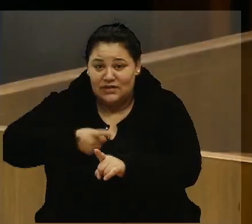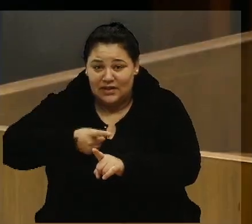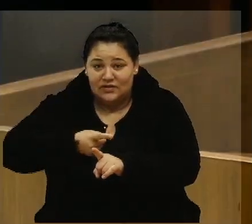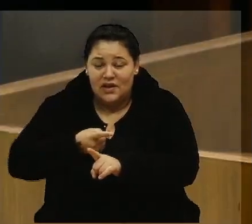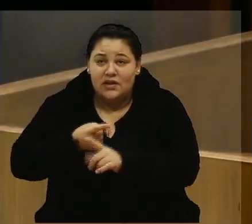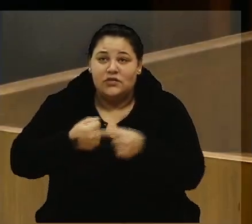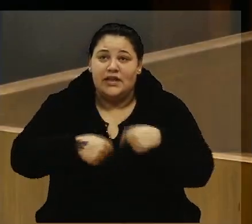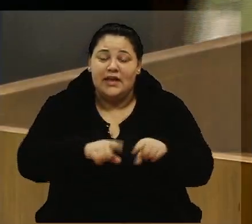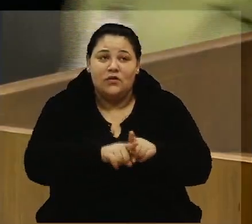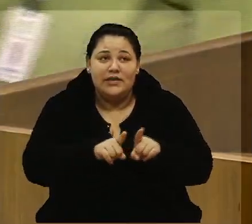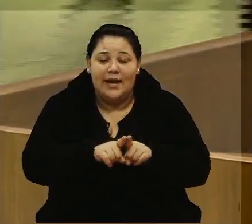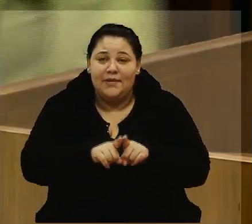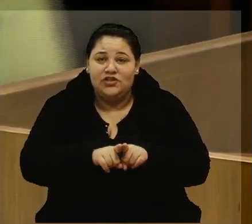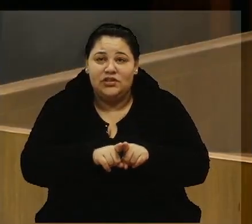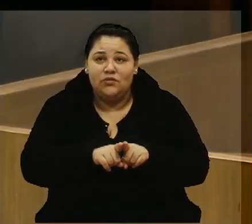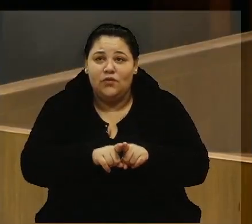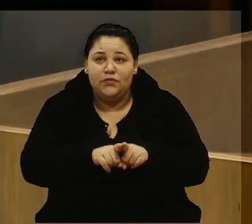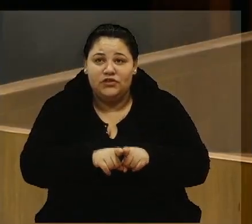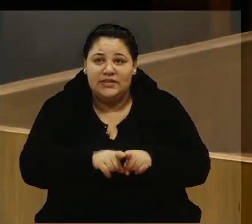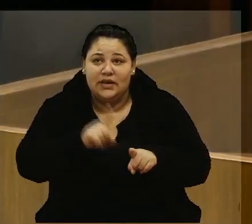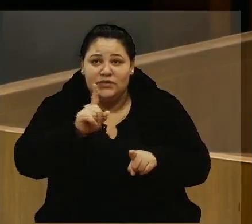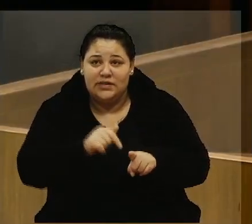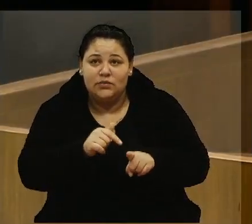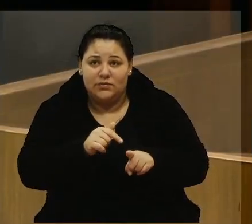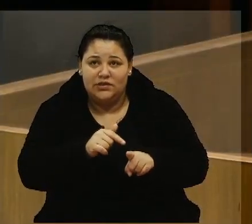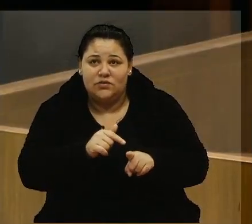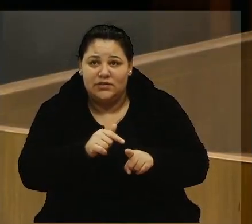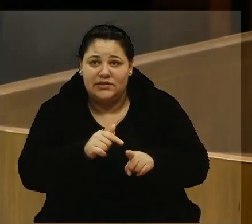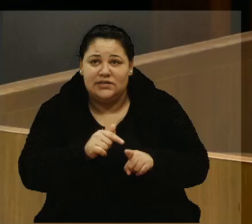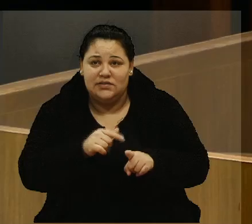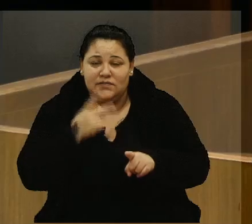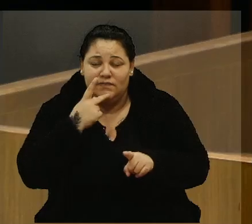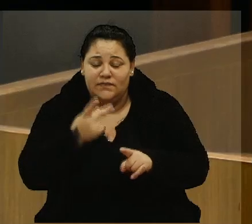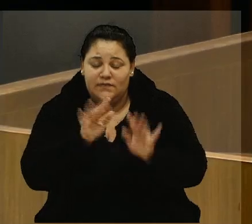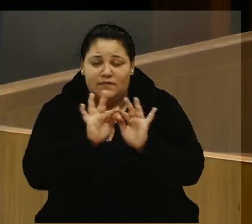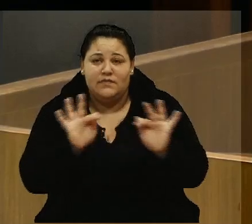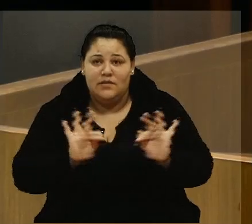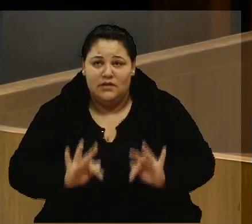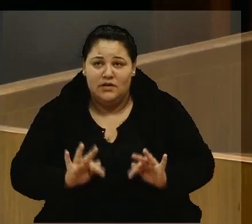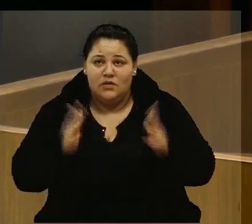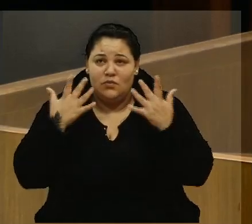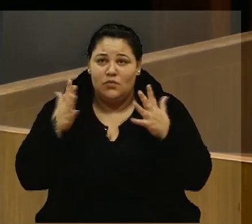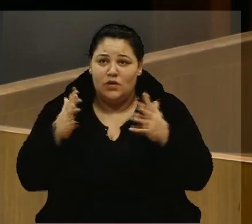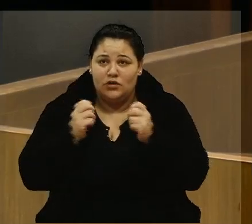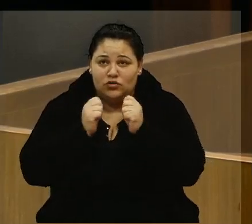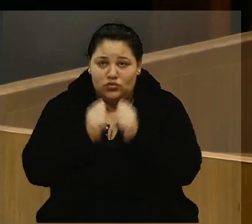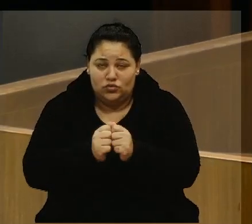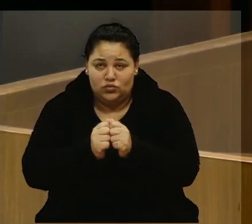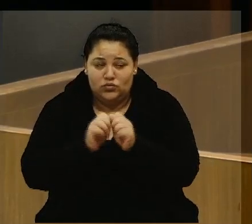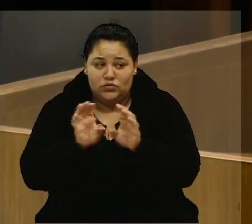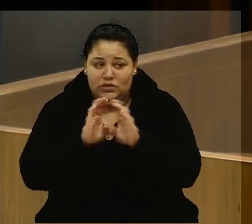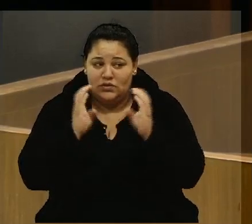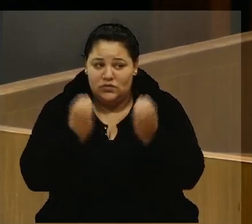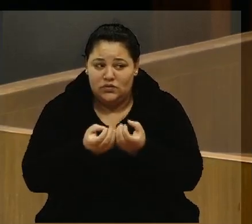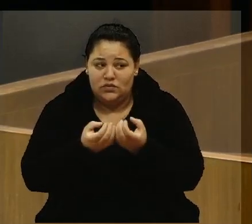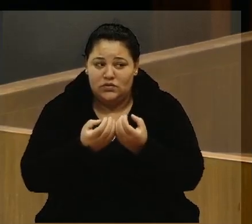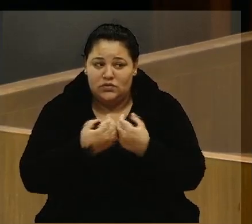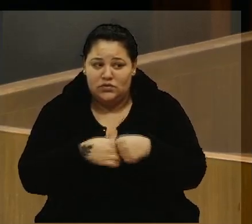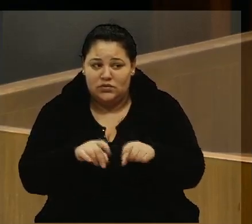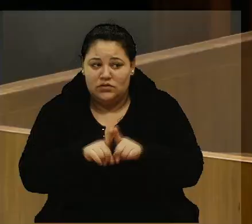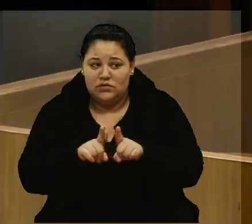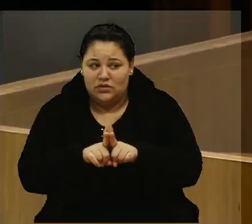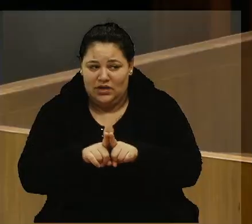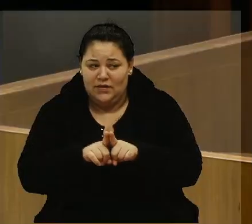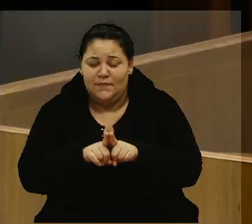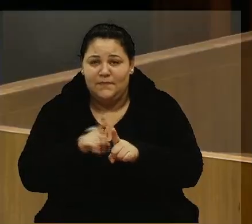então, de vereador, e nesse 4º mandato nós temos a alegria de comemorar, junto com a comunidade, nesta quinta-feira, o